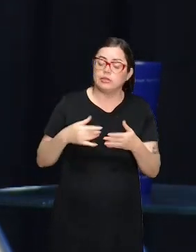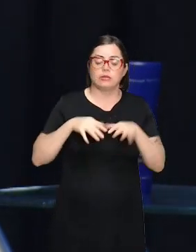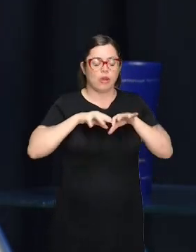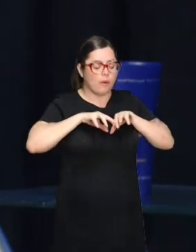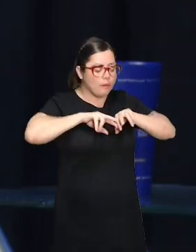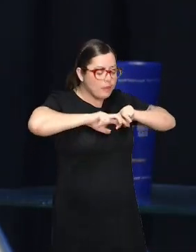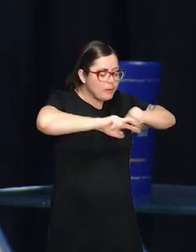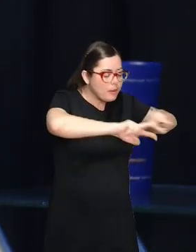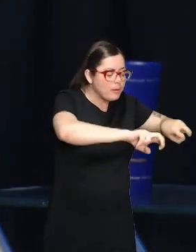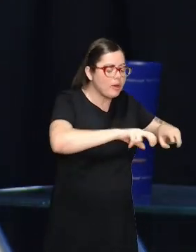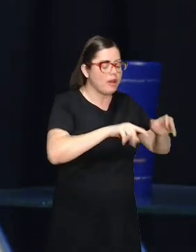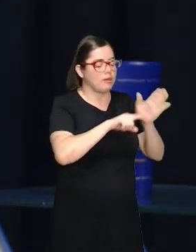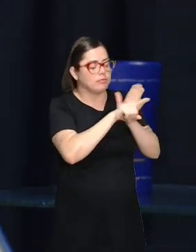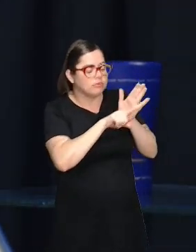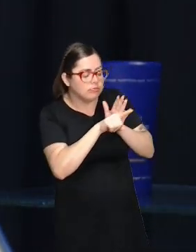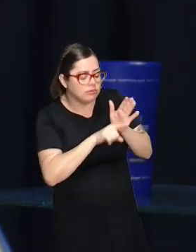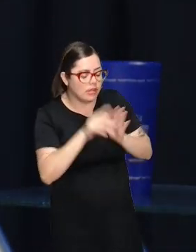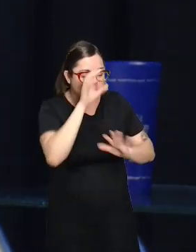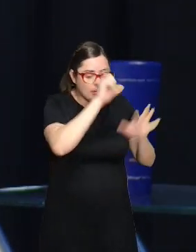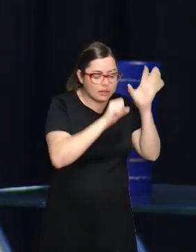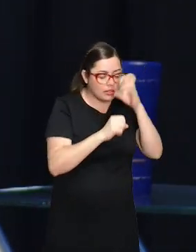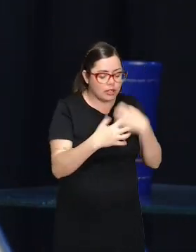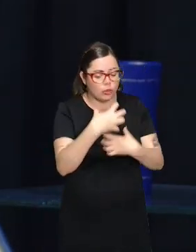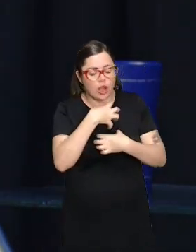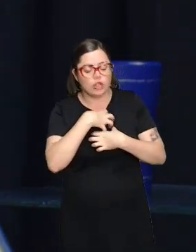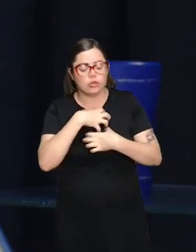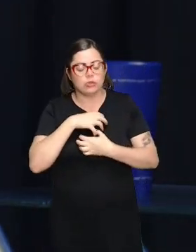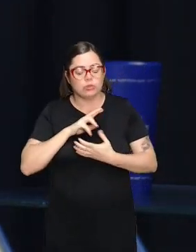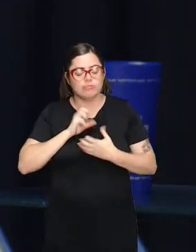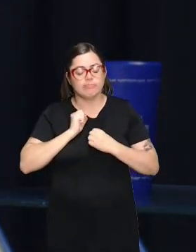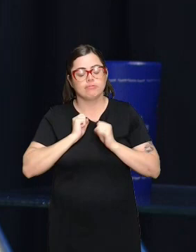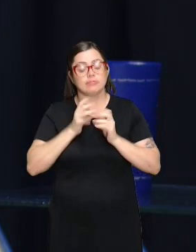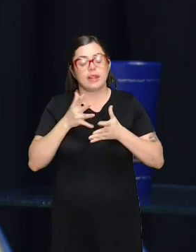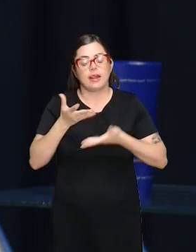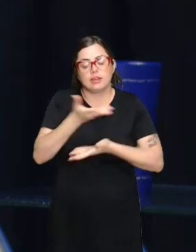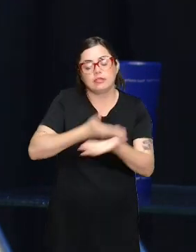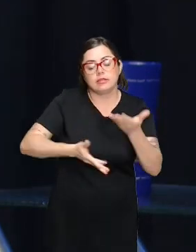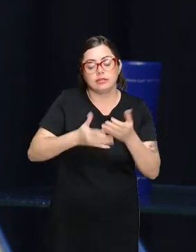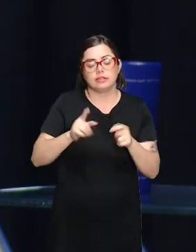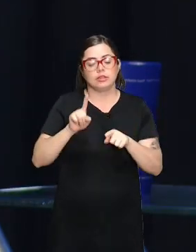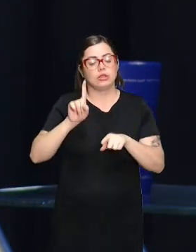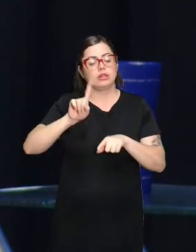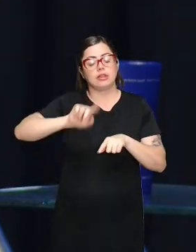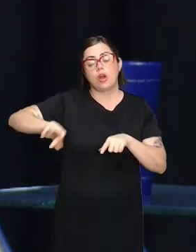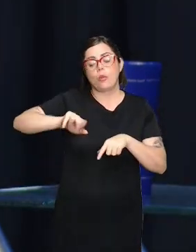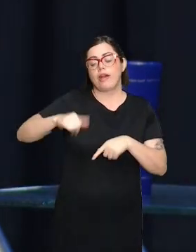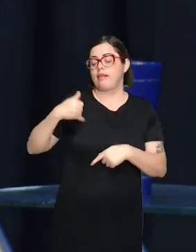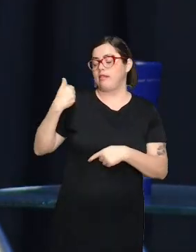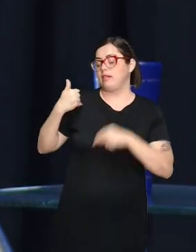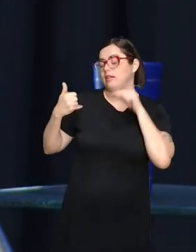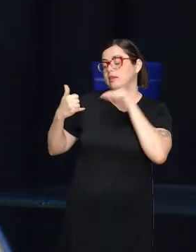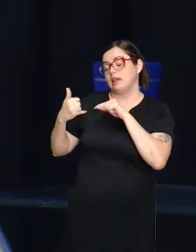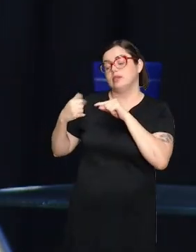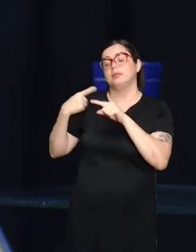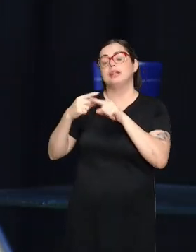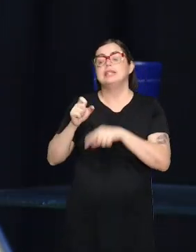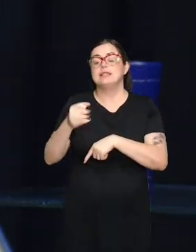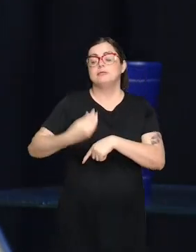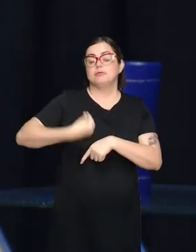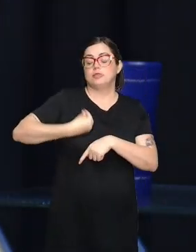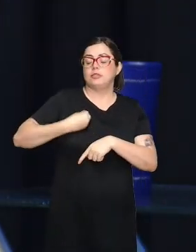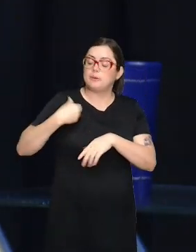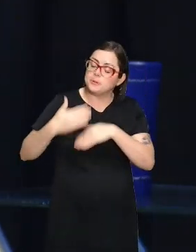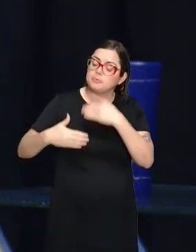atitude, o que ela quer fazer, que faz diferença, e não a idade dela, já que a gente vivendo muito, vai ter